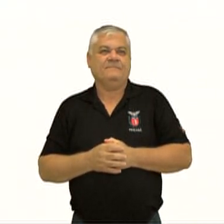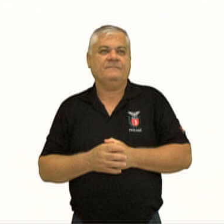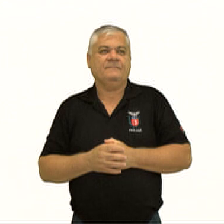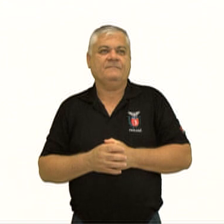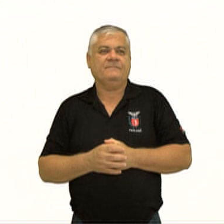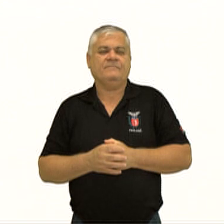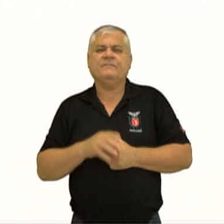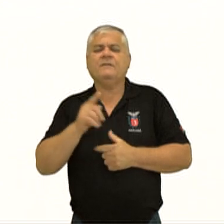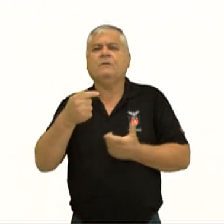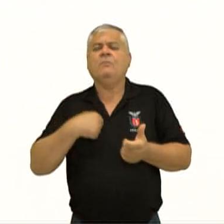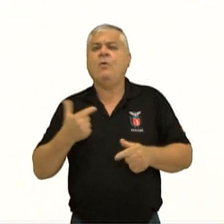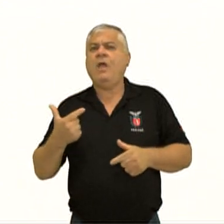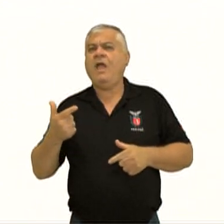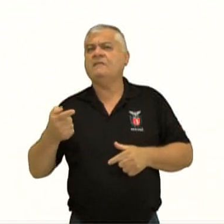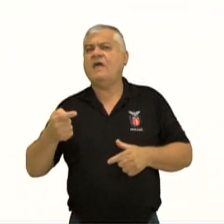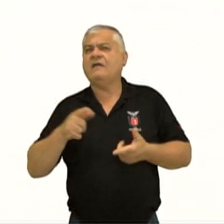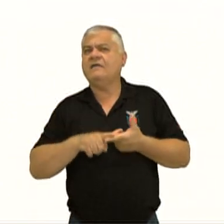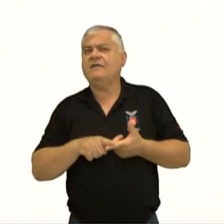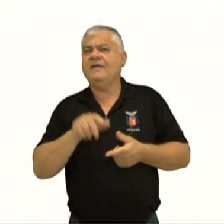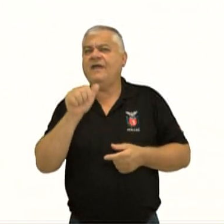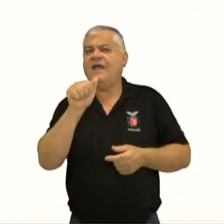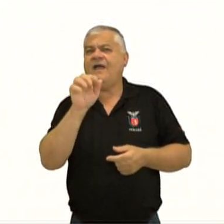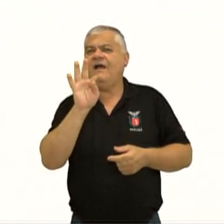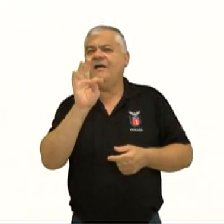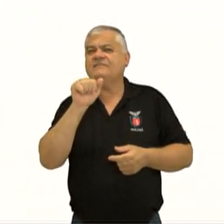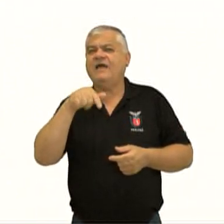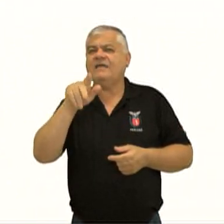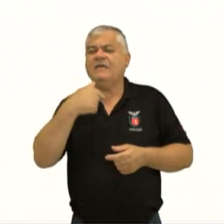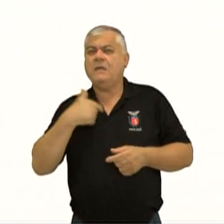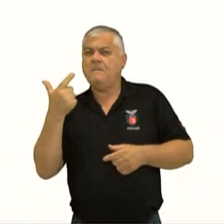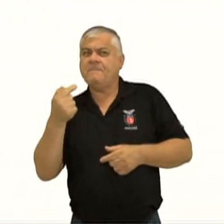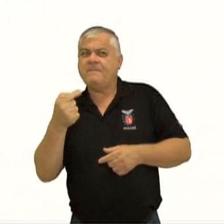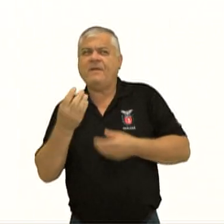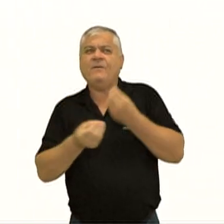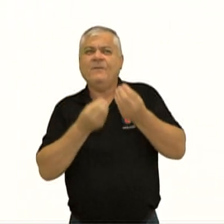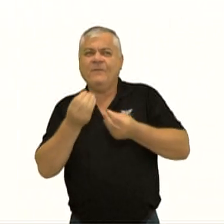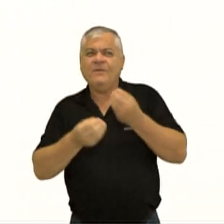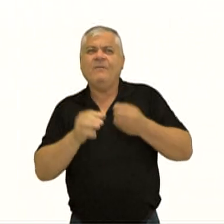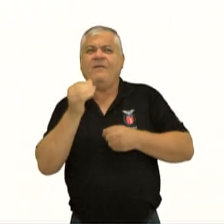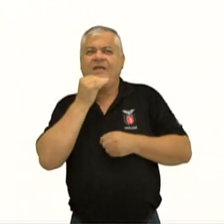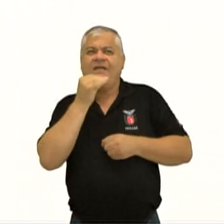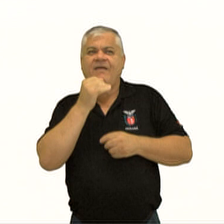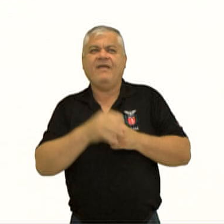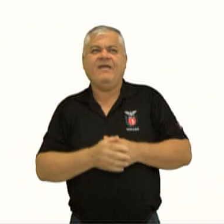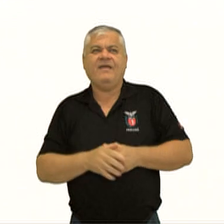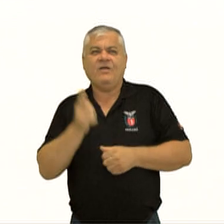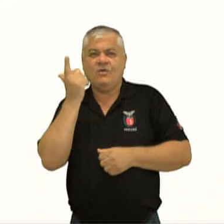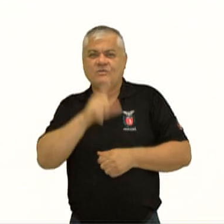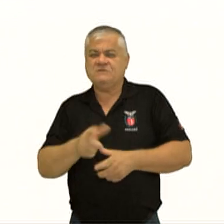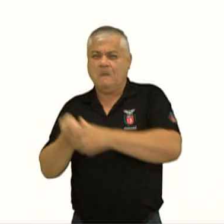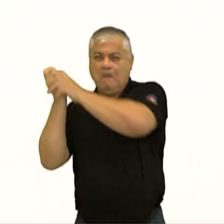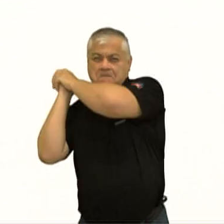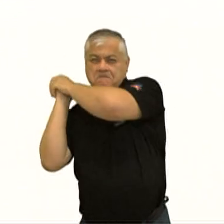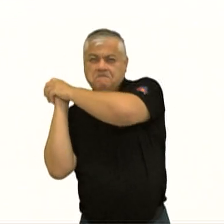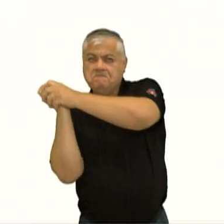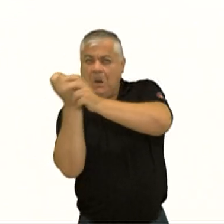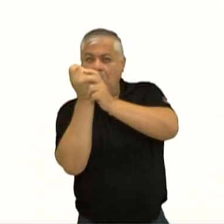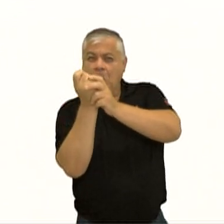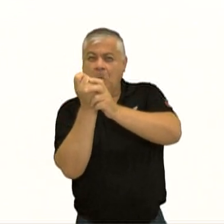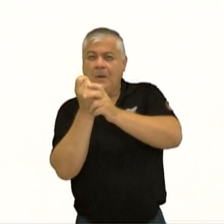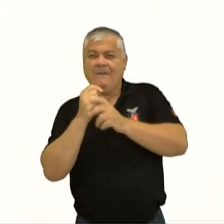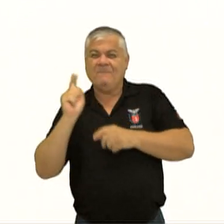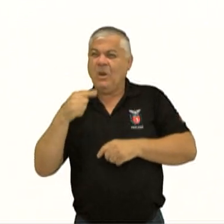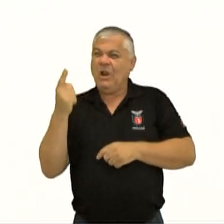E o ataque? Qual que é o objetivo do ataque? Rebater. Aqui uma imagem de uma rebatida, que foi um home run, que a bola foi lá para